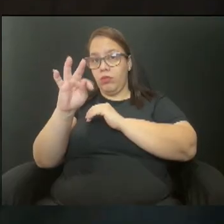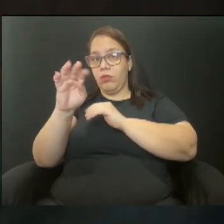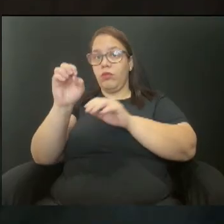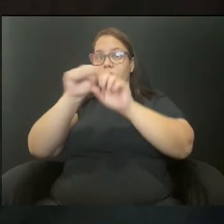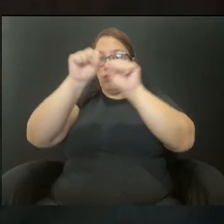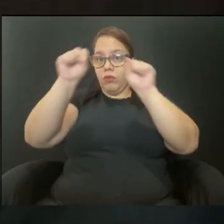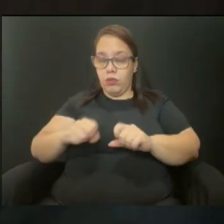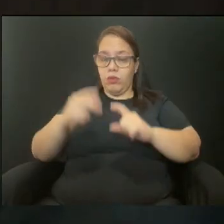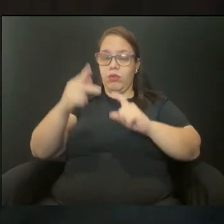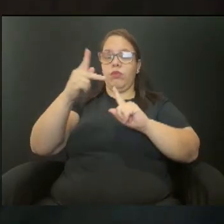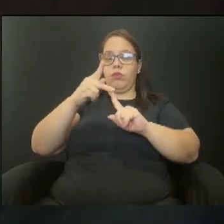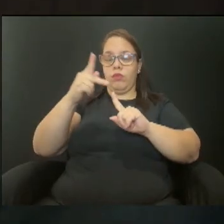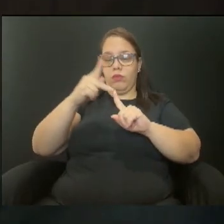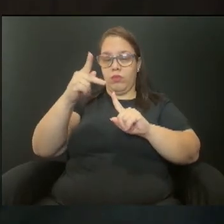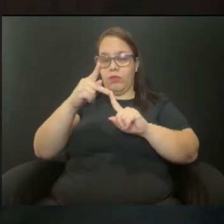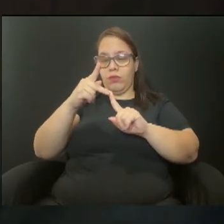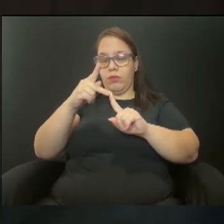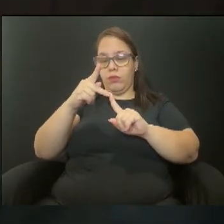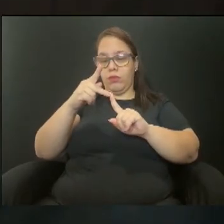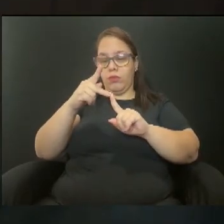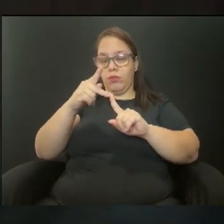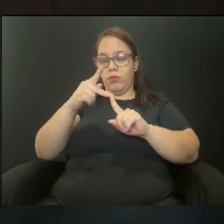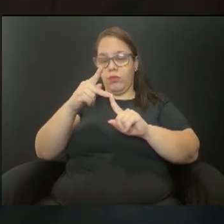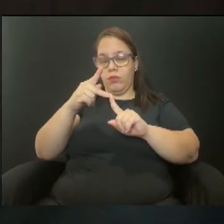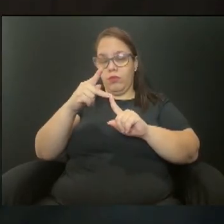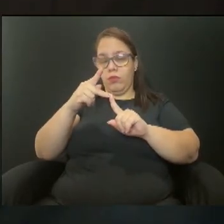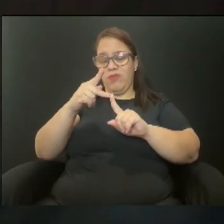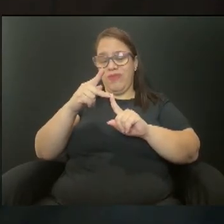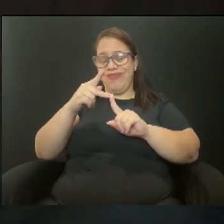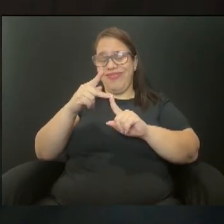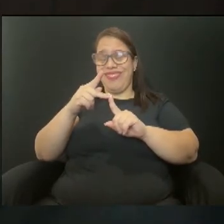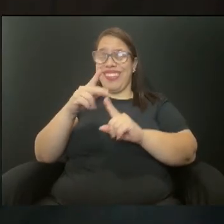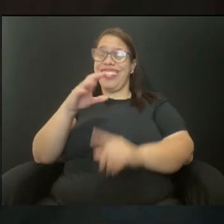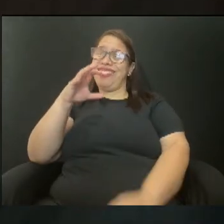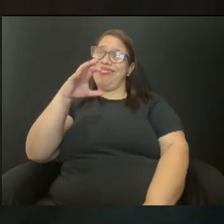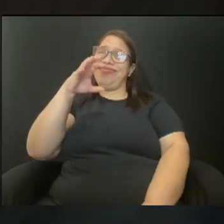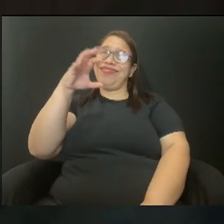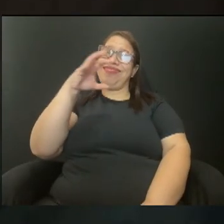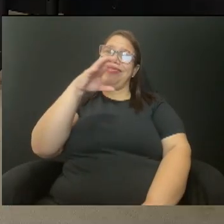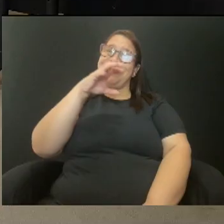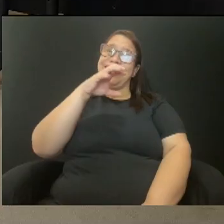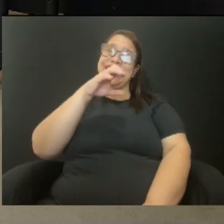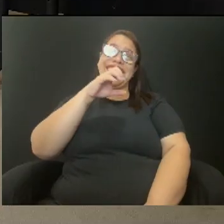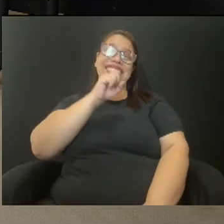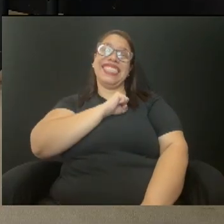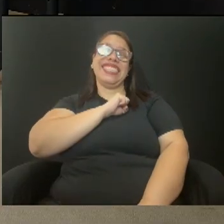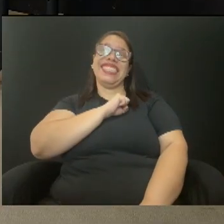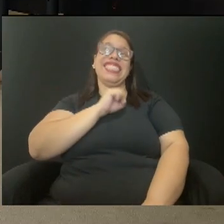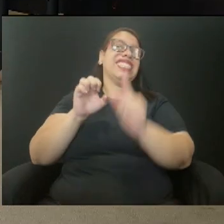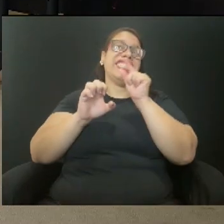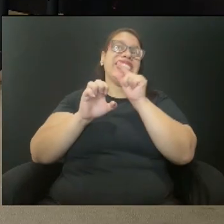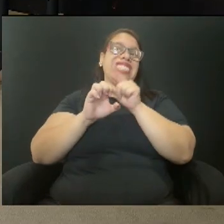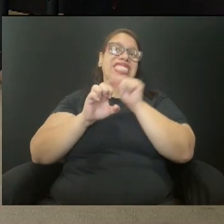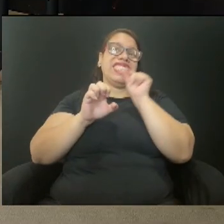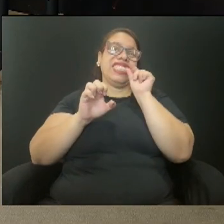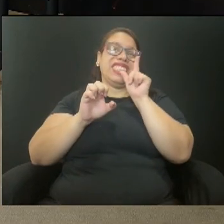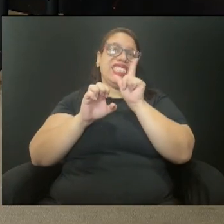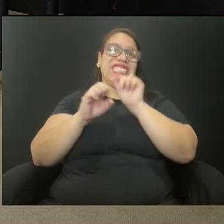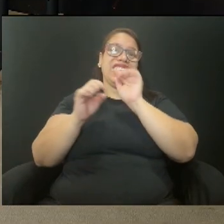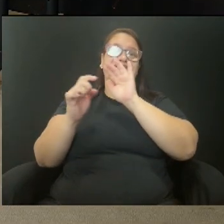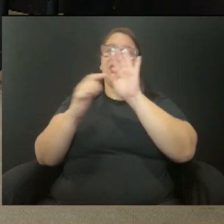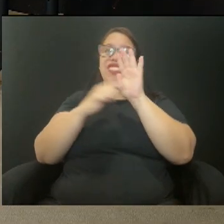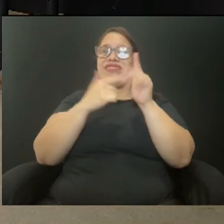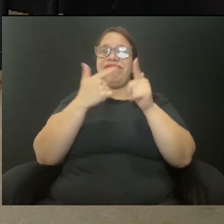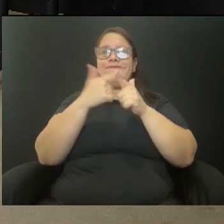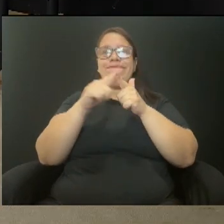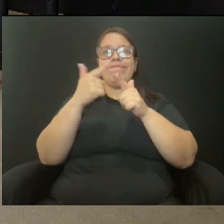e aí se romantizou em empreender para não mostrar um problema existente no nosso país